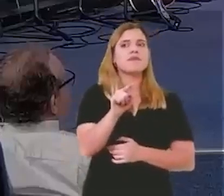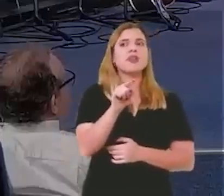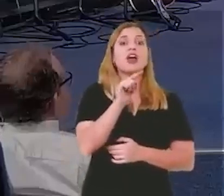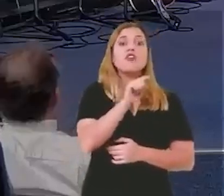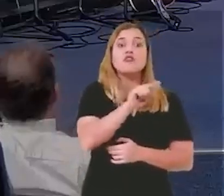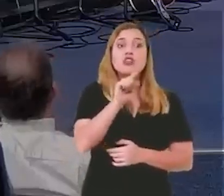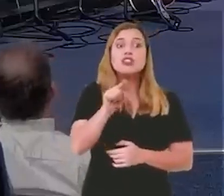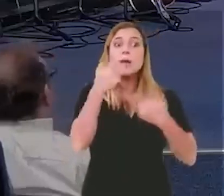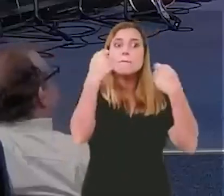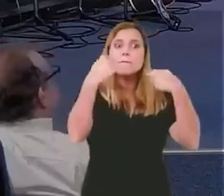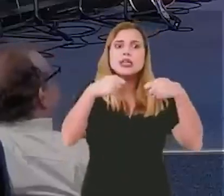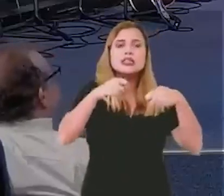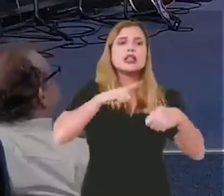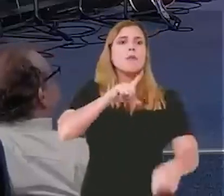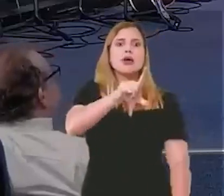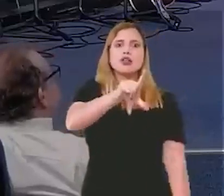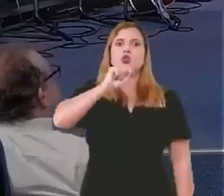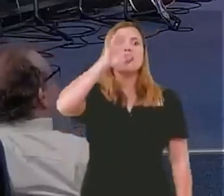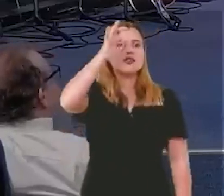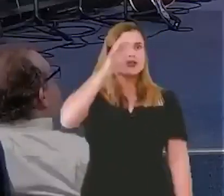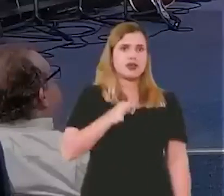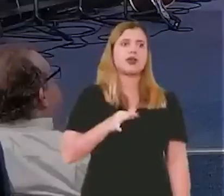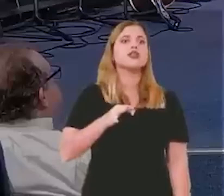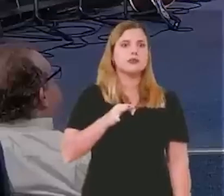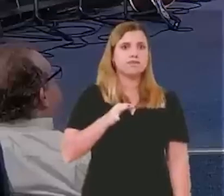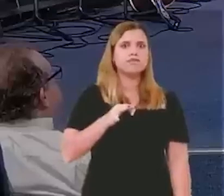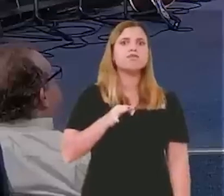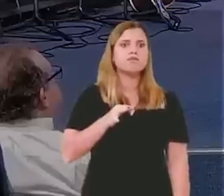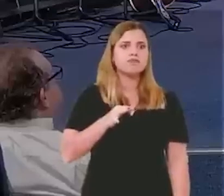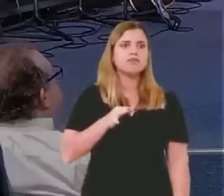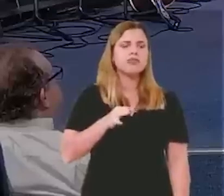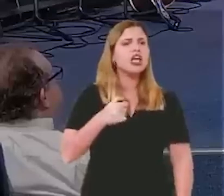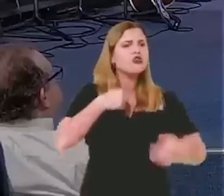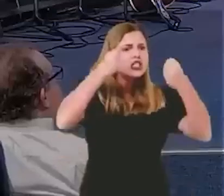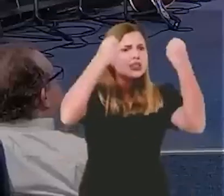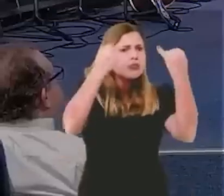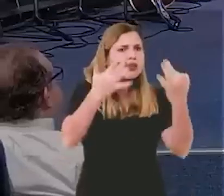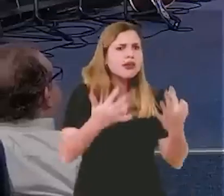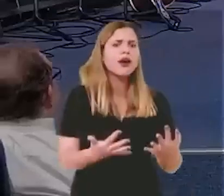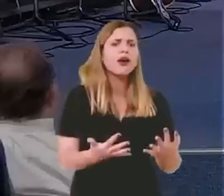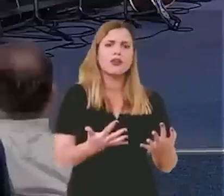Você precisa tomar uma decisão. E eu explico o paradoxo.